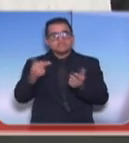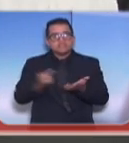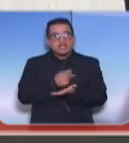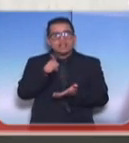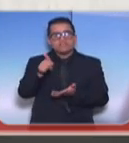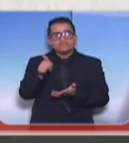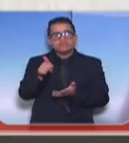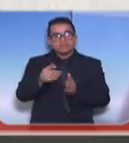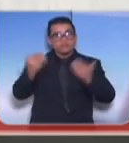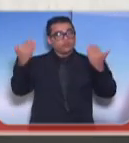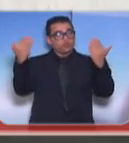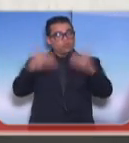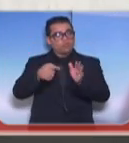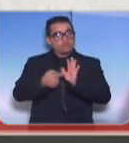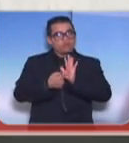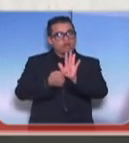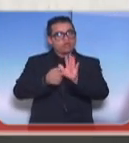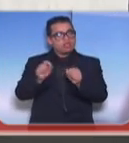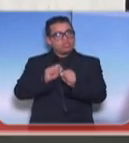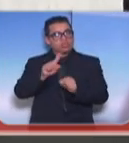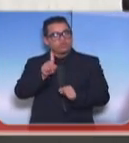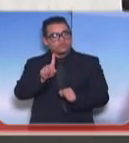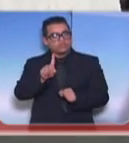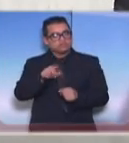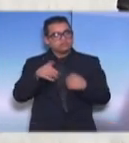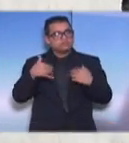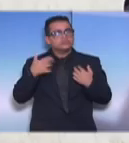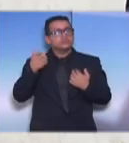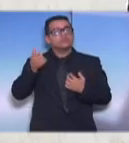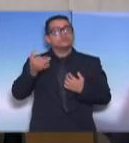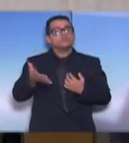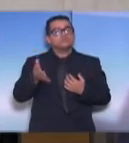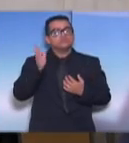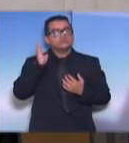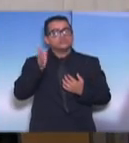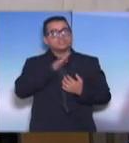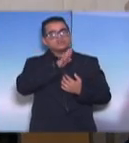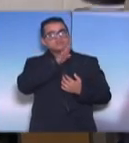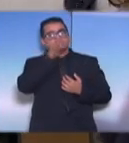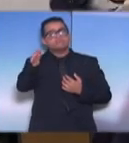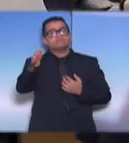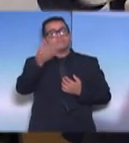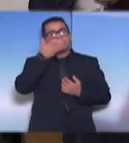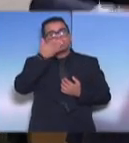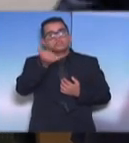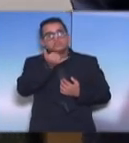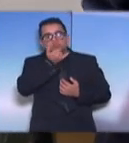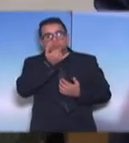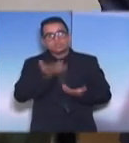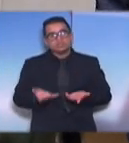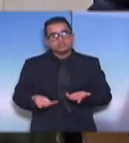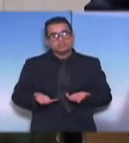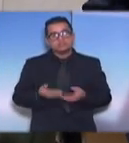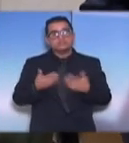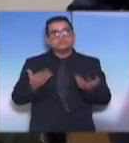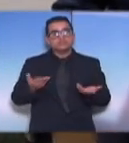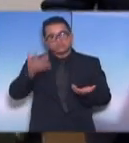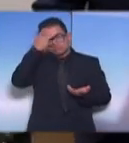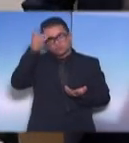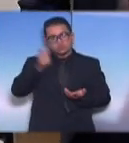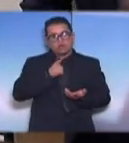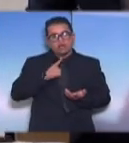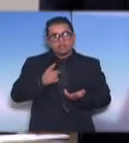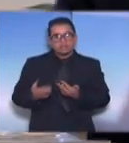e for comprovado que ele não cometeu aquele crime, a quantos policiais militares o senhor se dirigiu pedindo desculpas? Então, para a pessoa ter um cargo